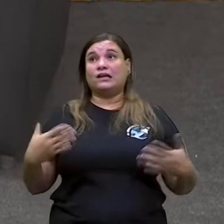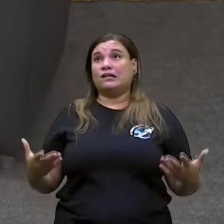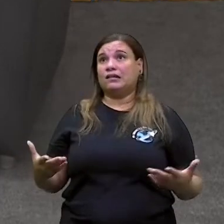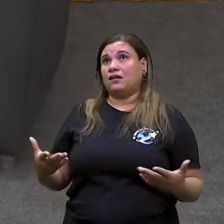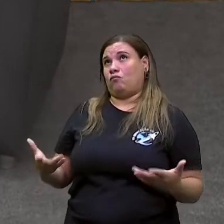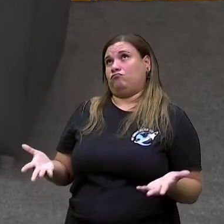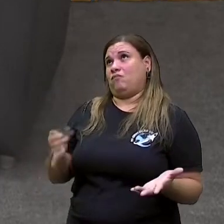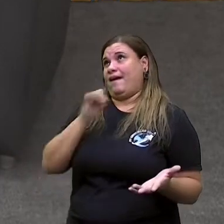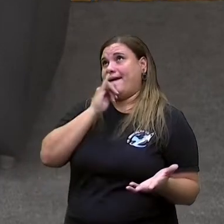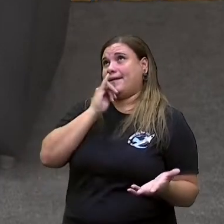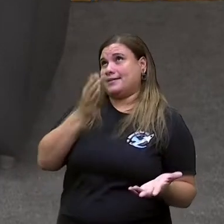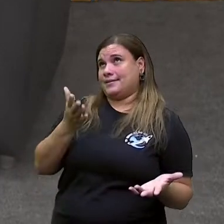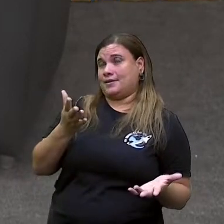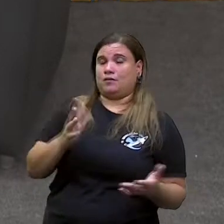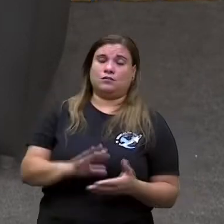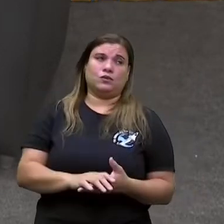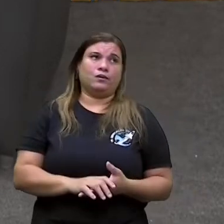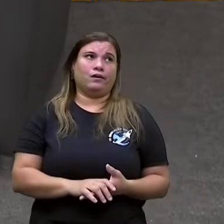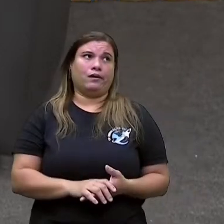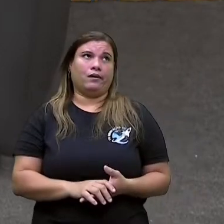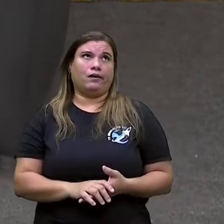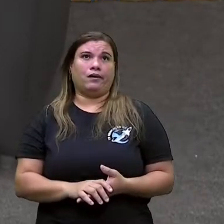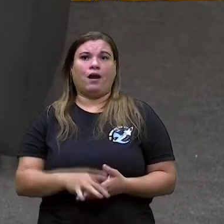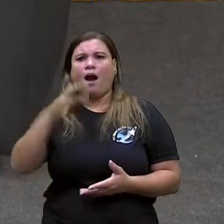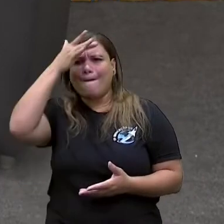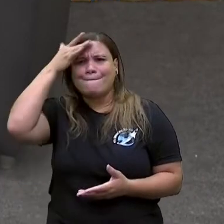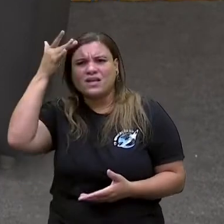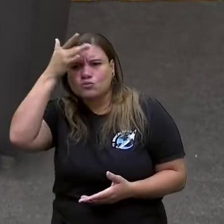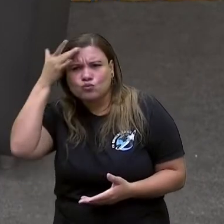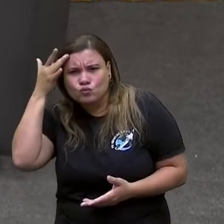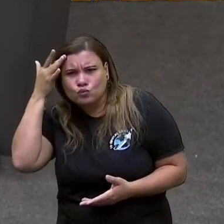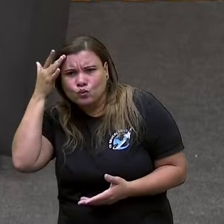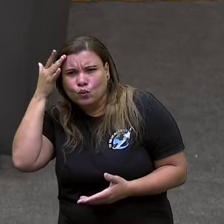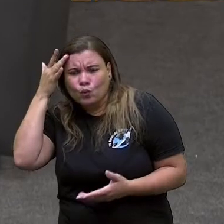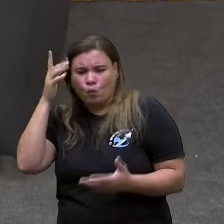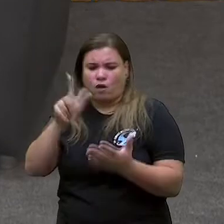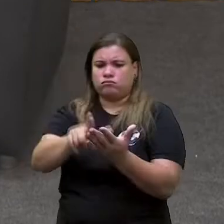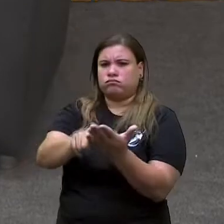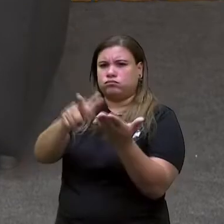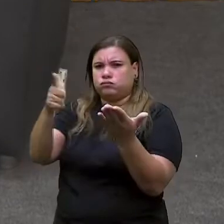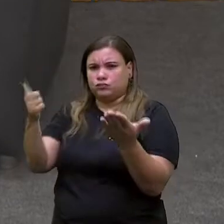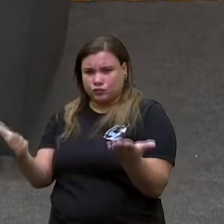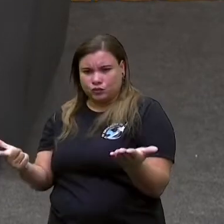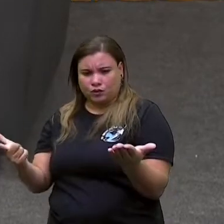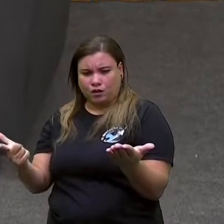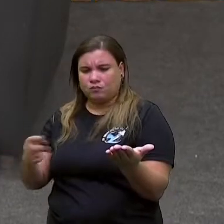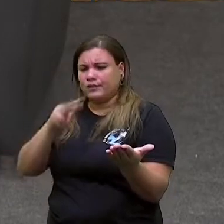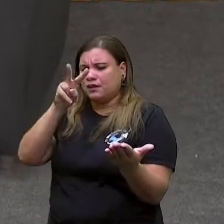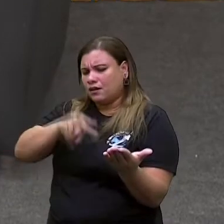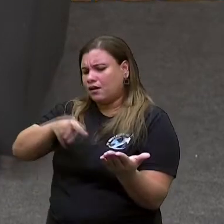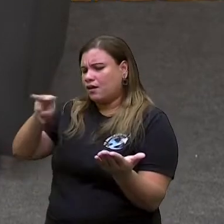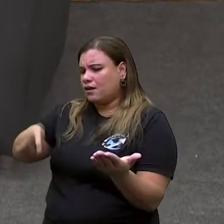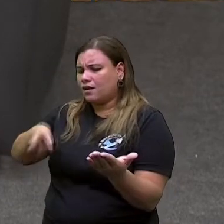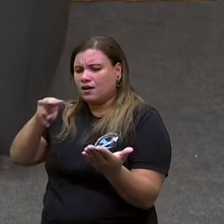literatura. Há diferença entre ler jornais e revistas e há diferença entre ler literatura. Aquela que